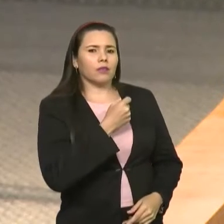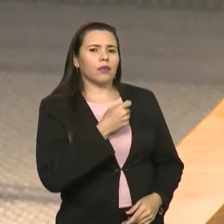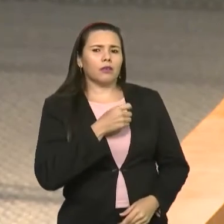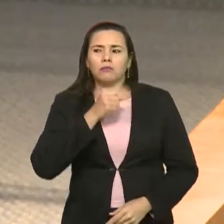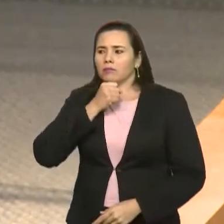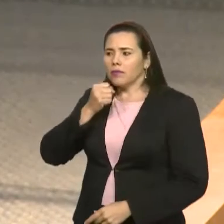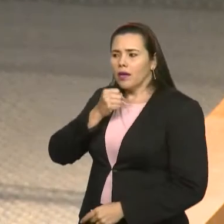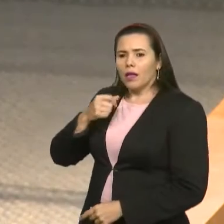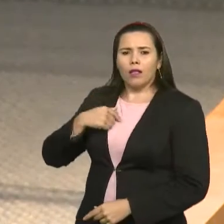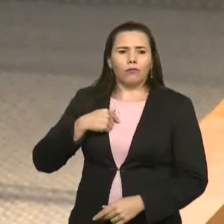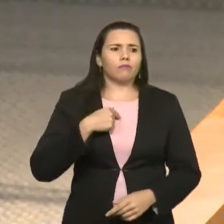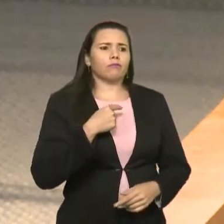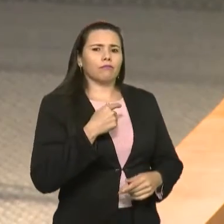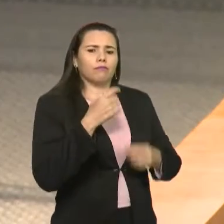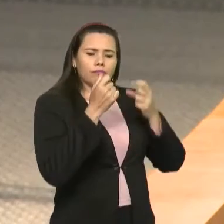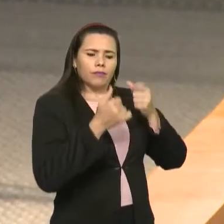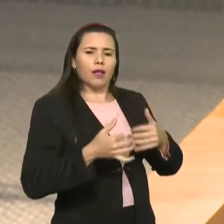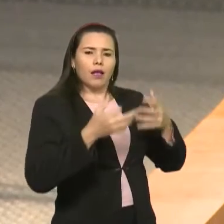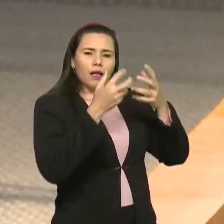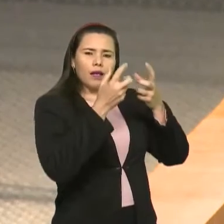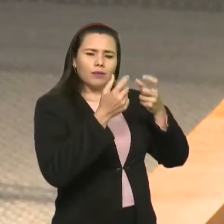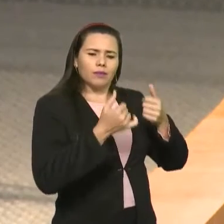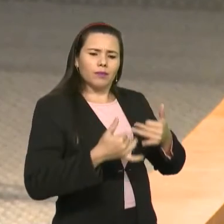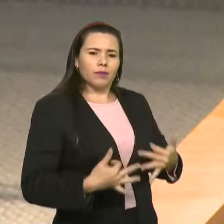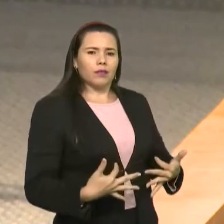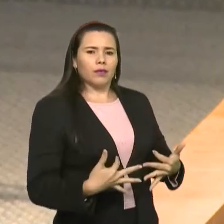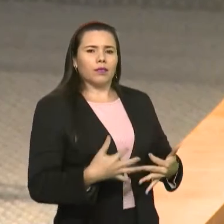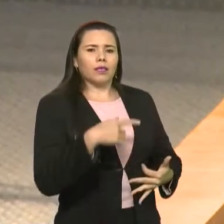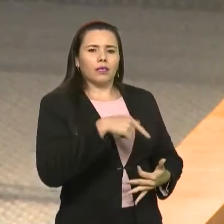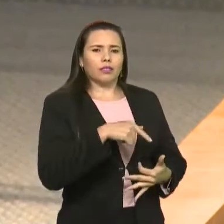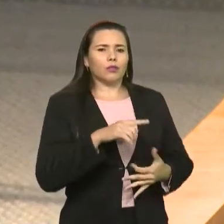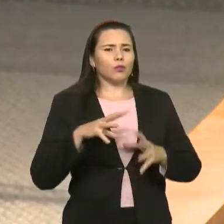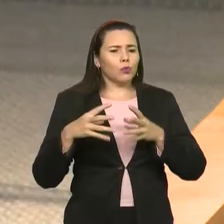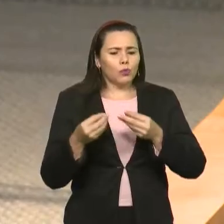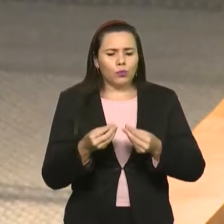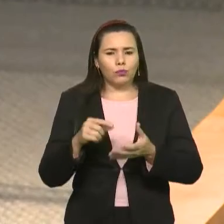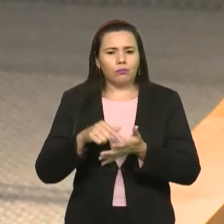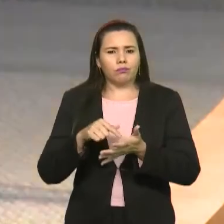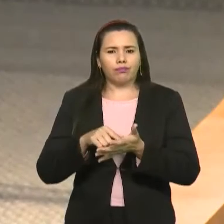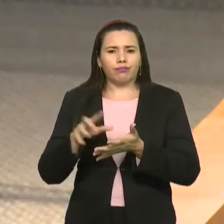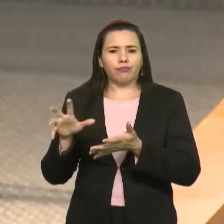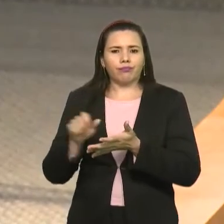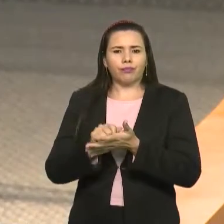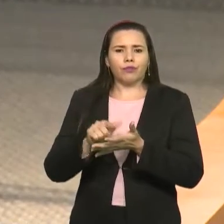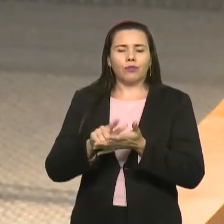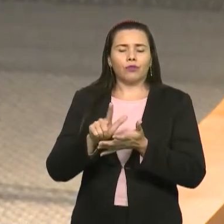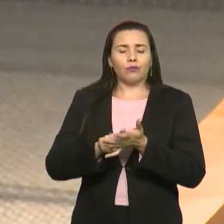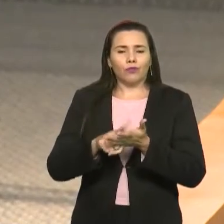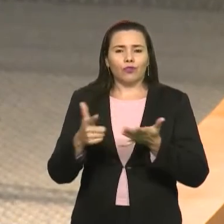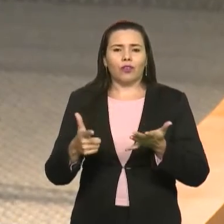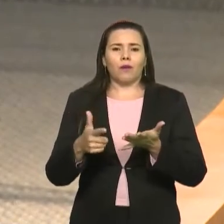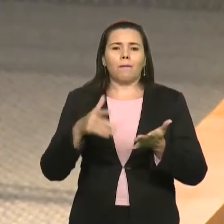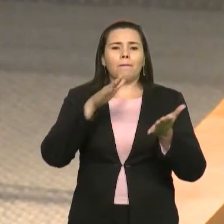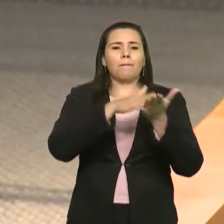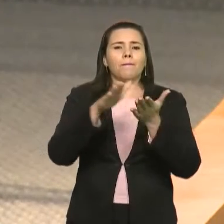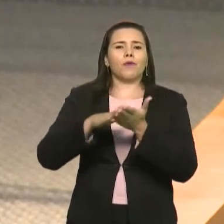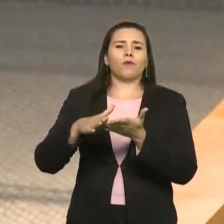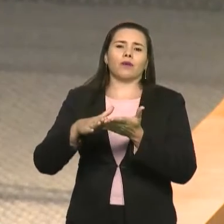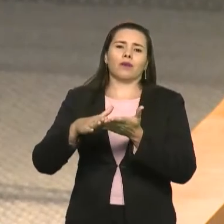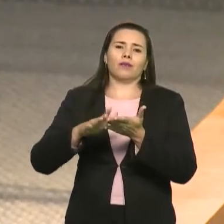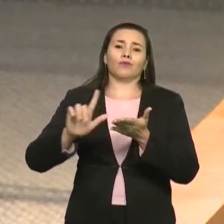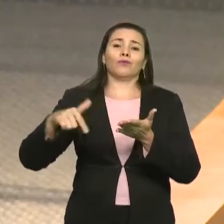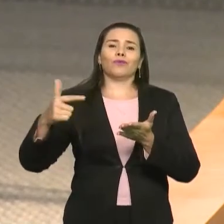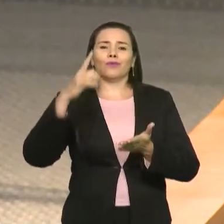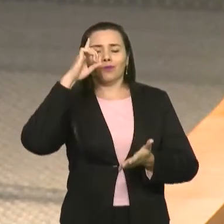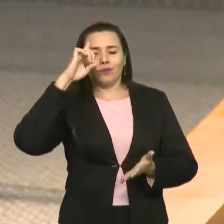página número 3? Quantas vezes não lutei para que saísse no Estado Maior? E aí, alguém vai dizer assim: